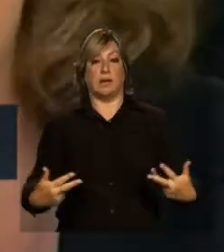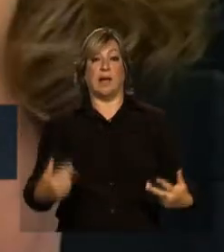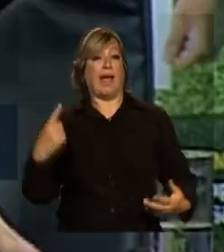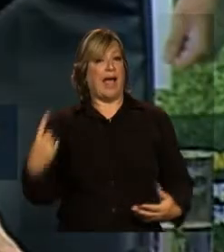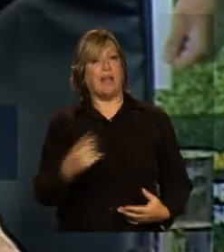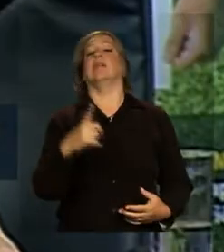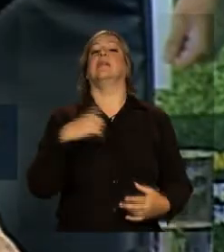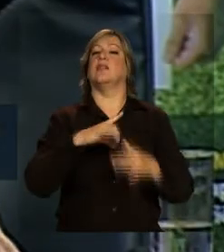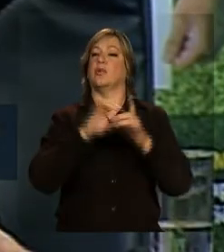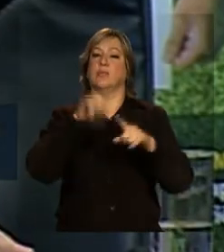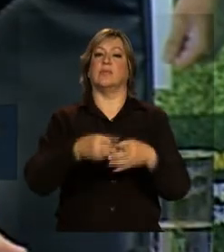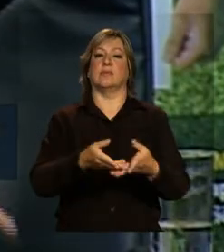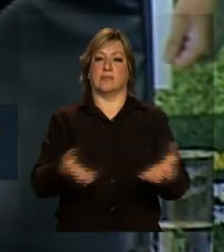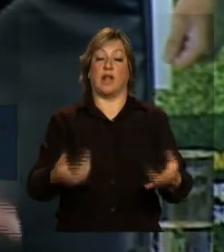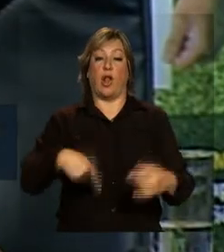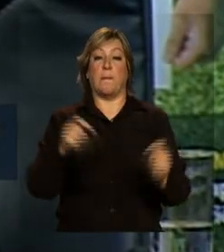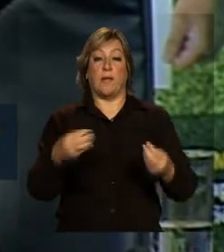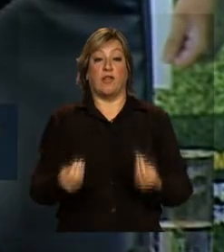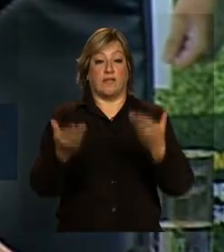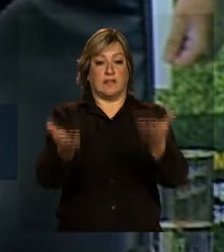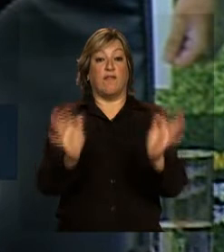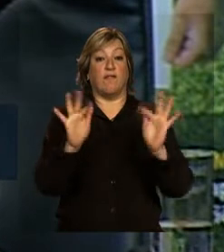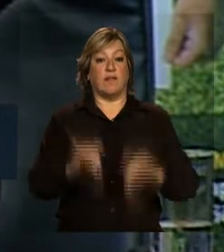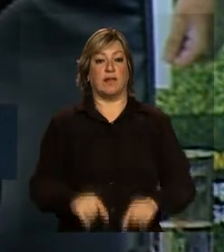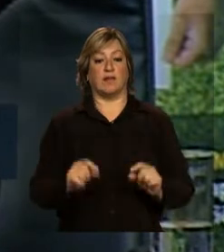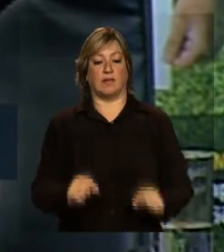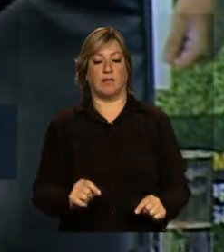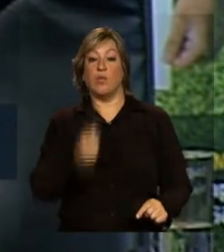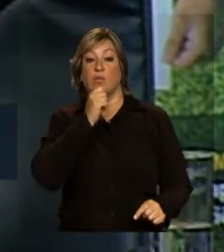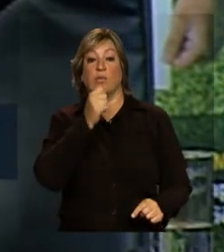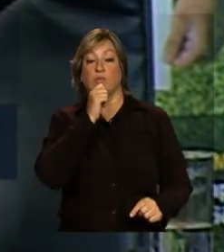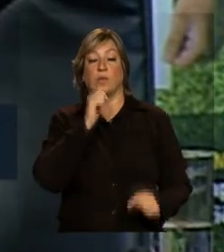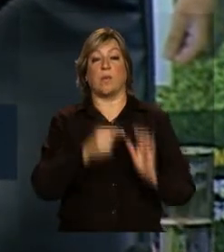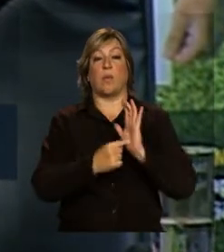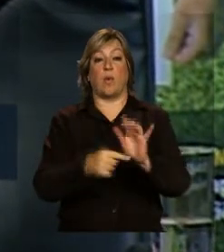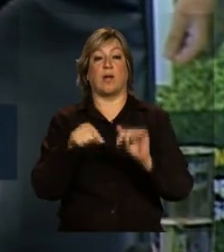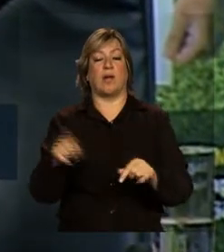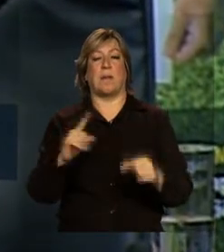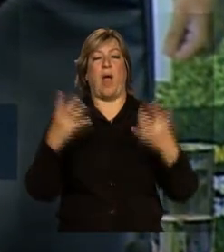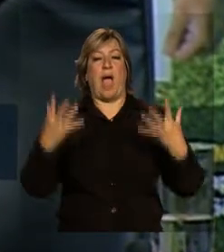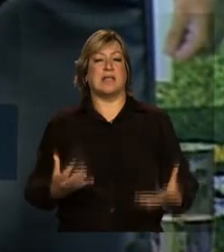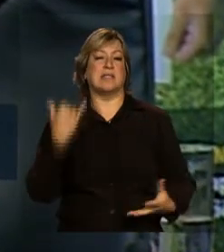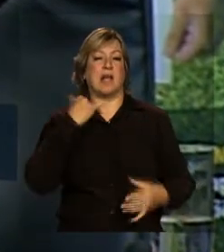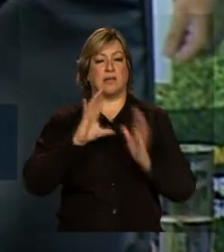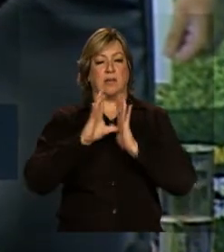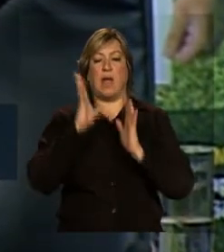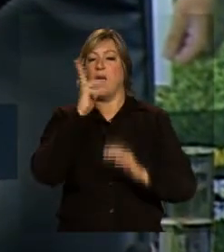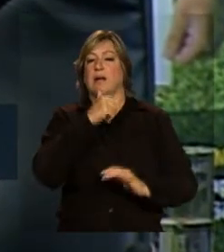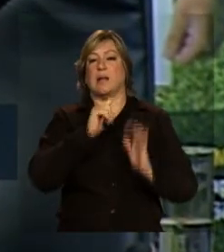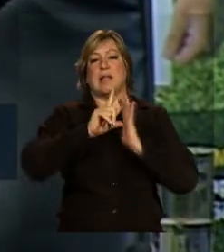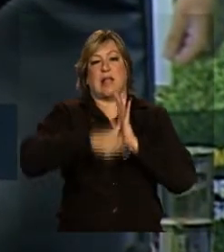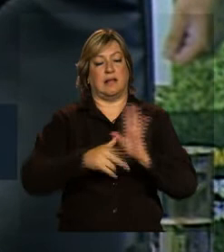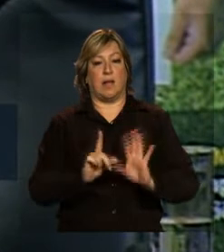está plenamente disponível. Nós poderemos oferecer ao final, não apresentamos aqui para nos tornar exaustivo, mas fazemos questão que cada